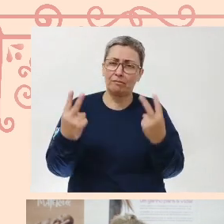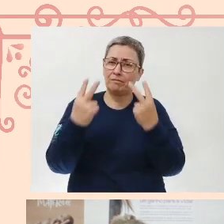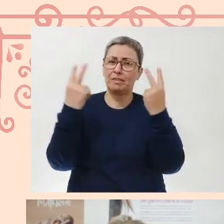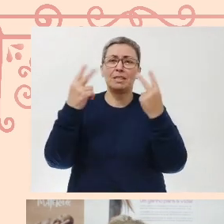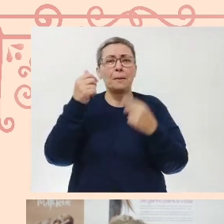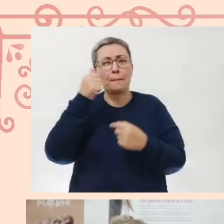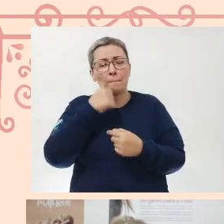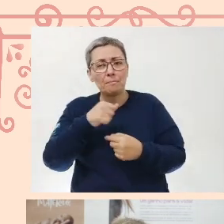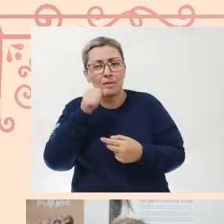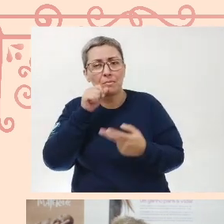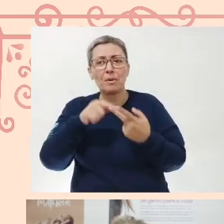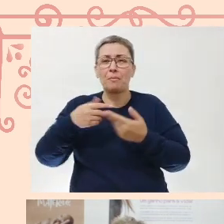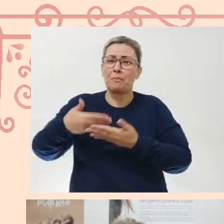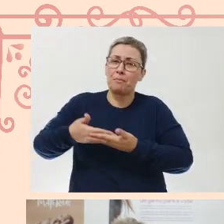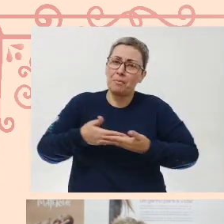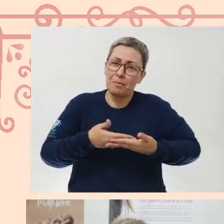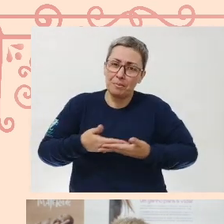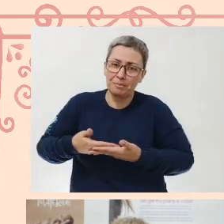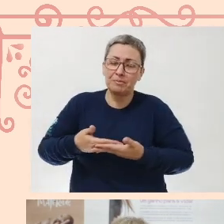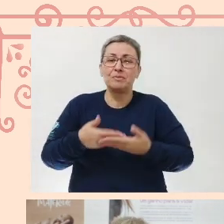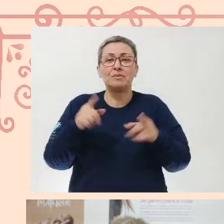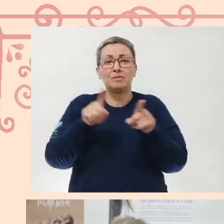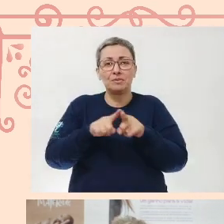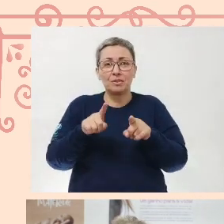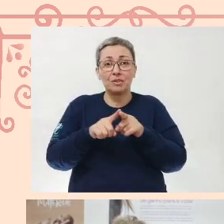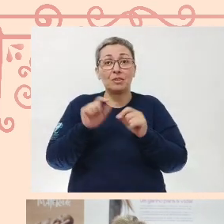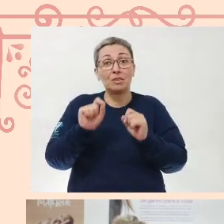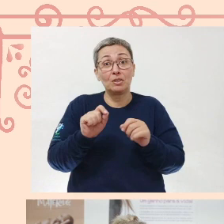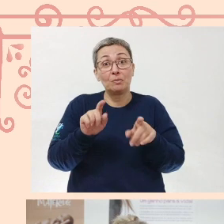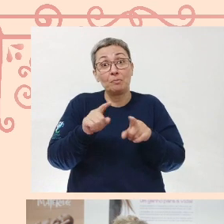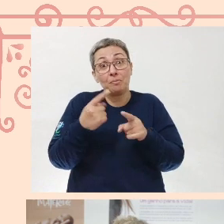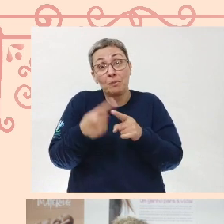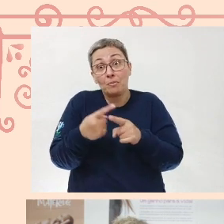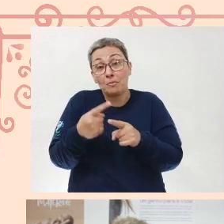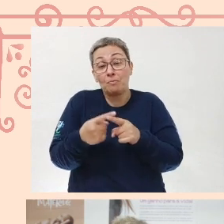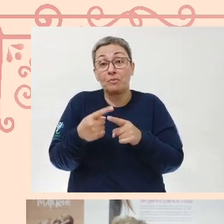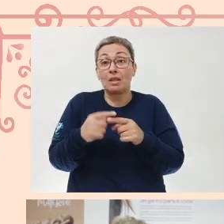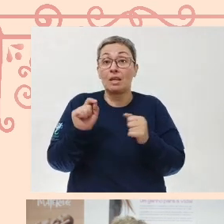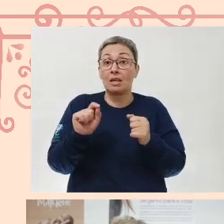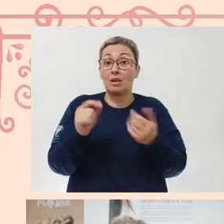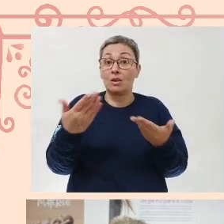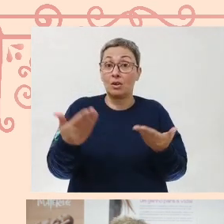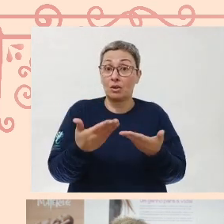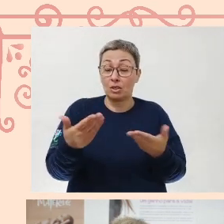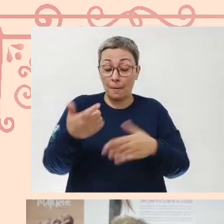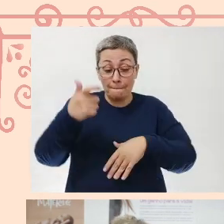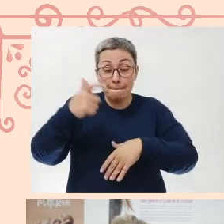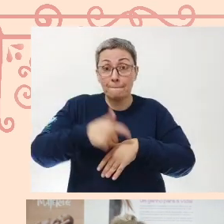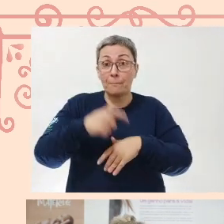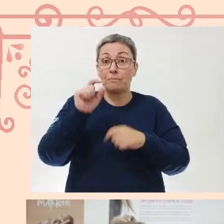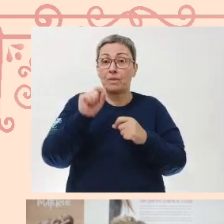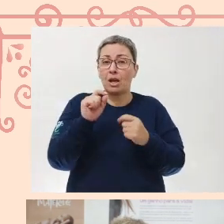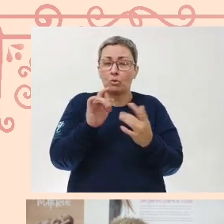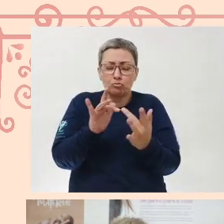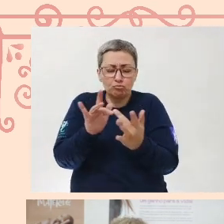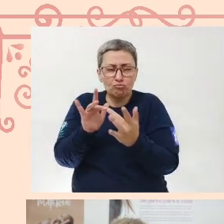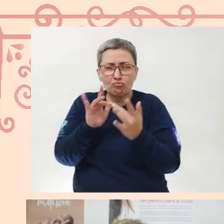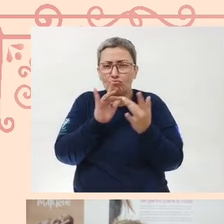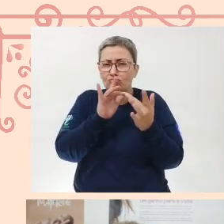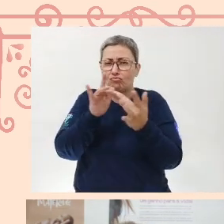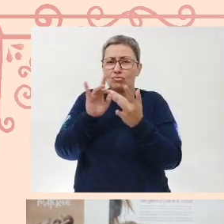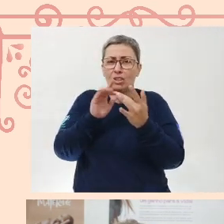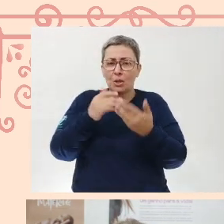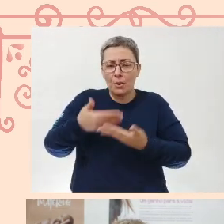extremamente valioso para a mãe, para o recém-nascido, uma vez que nesse momento, com